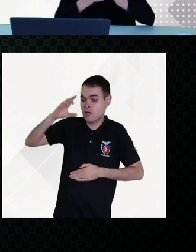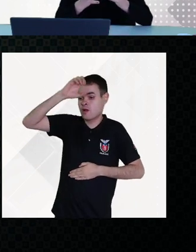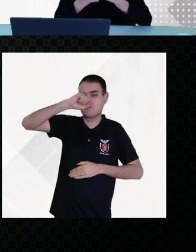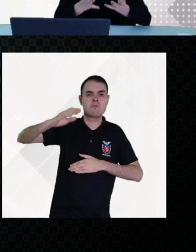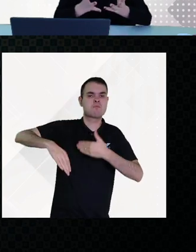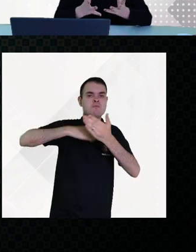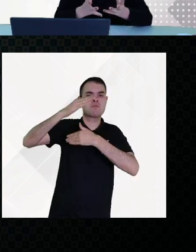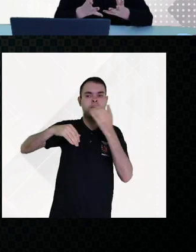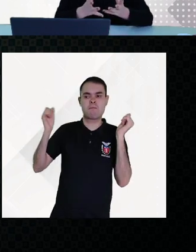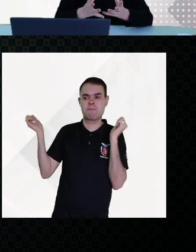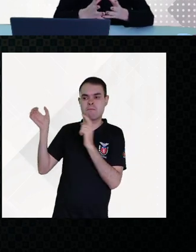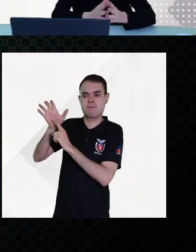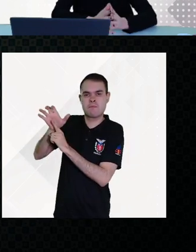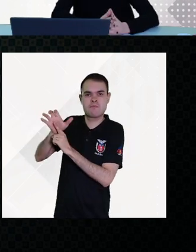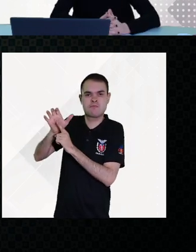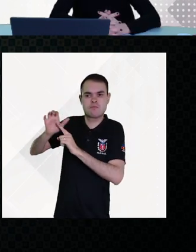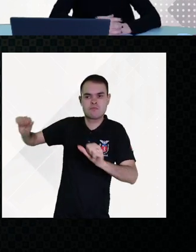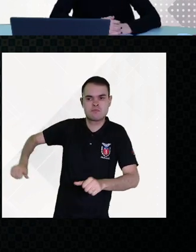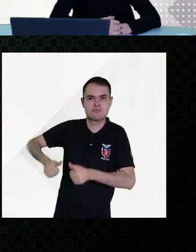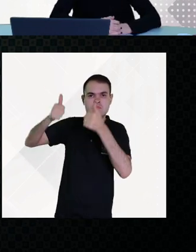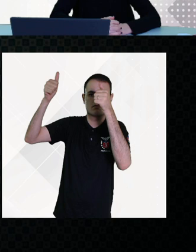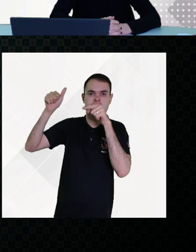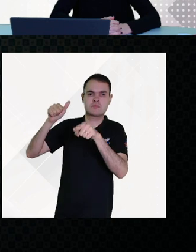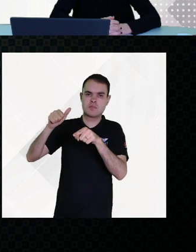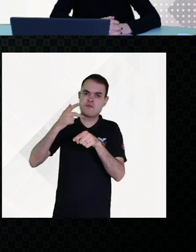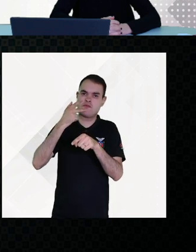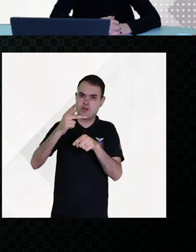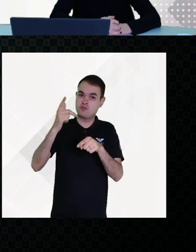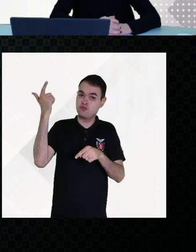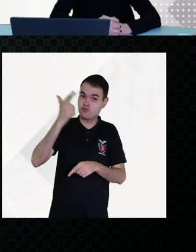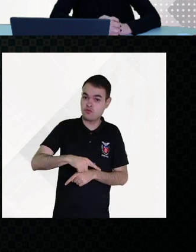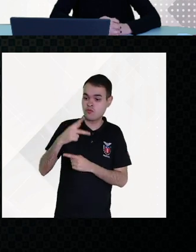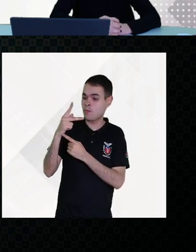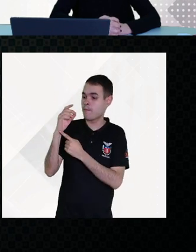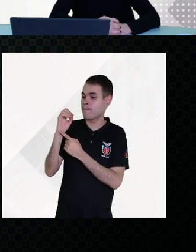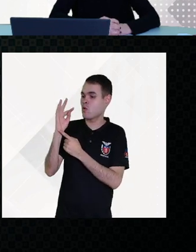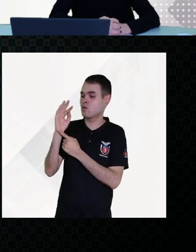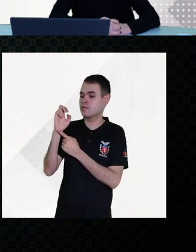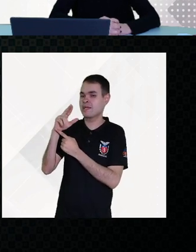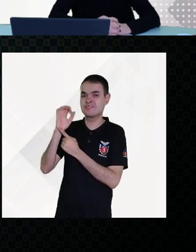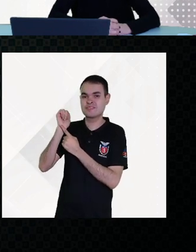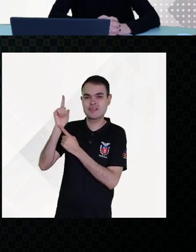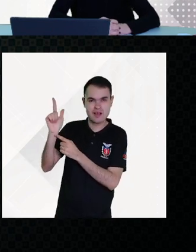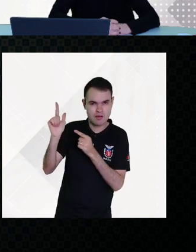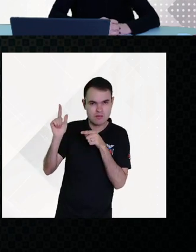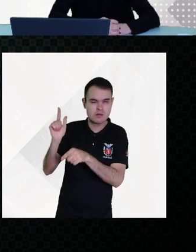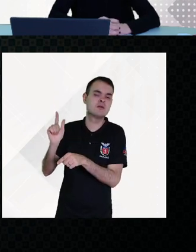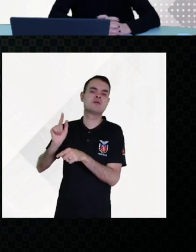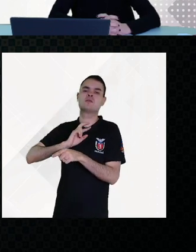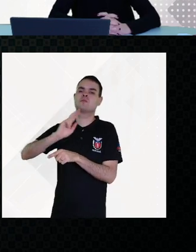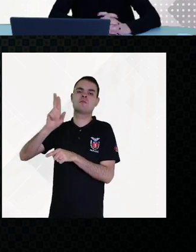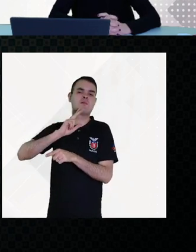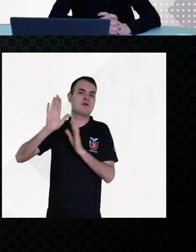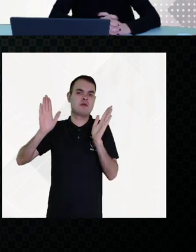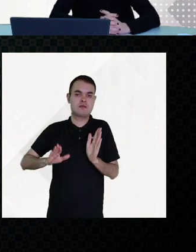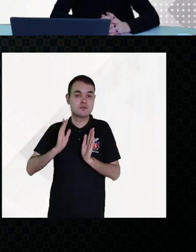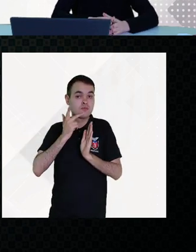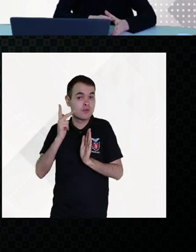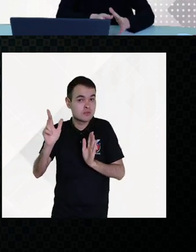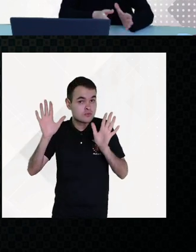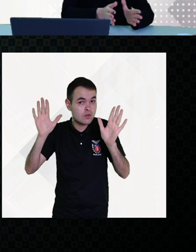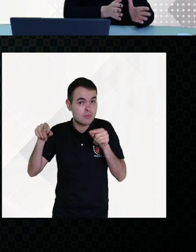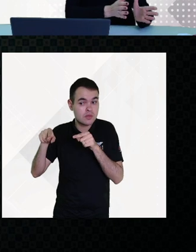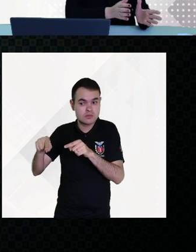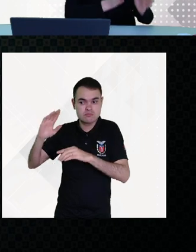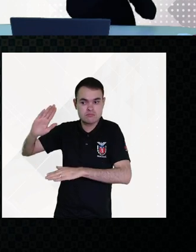estou potencializando, né? Porque aqui eu falo mais uma vez para vocês, eu não vim falar de dificuldades. A gente só está falando isso para